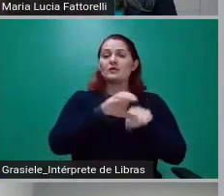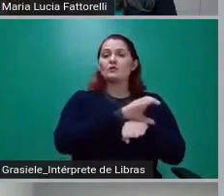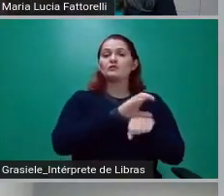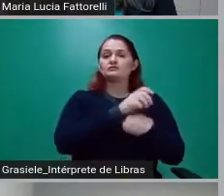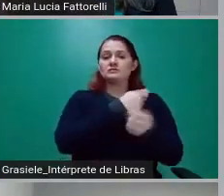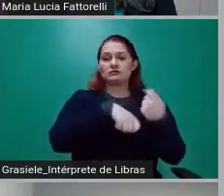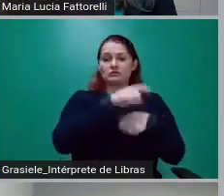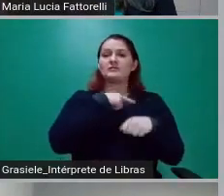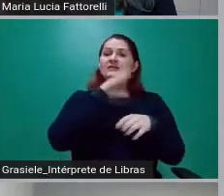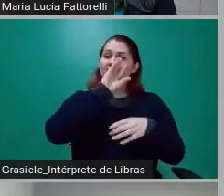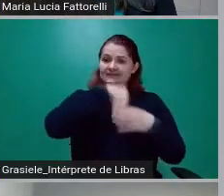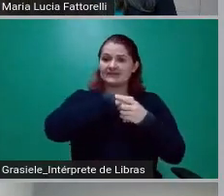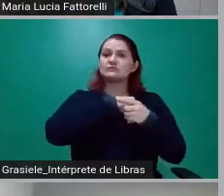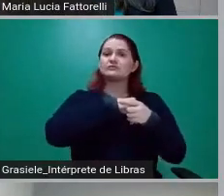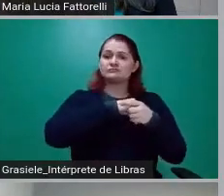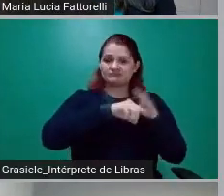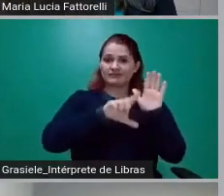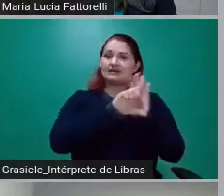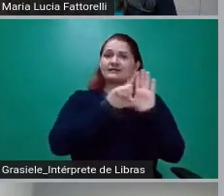Econômica.